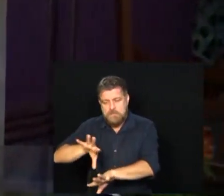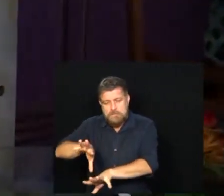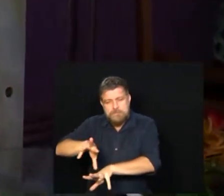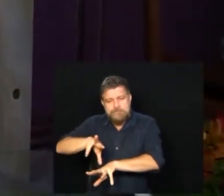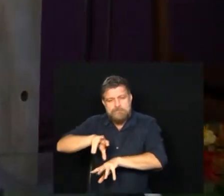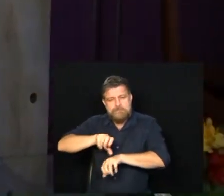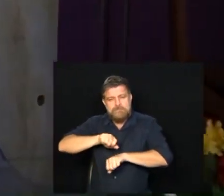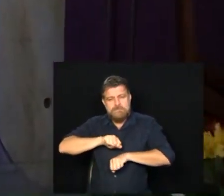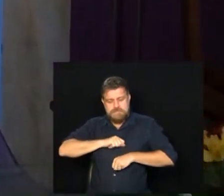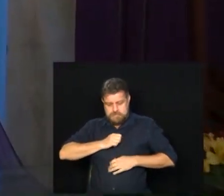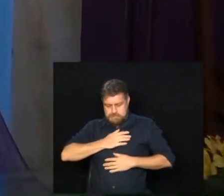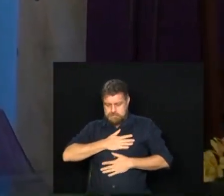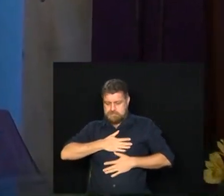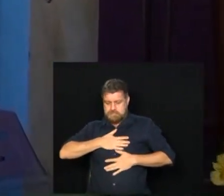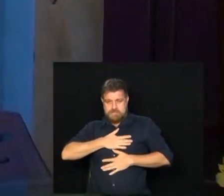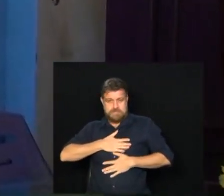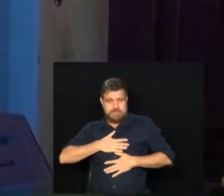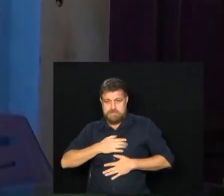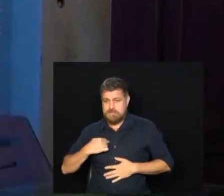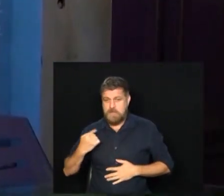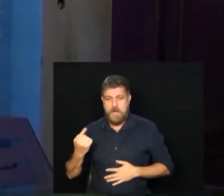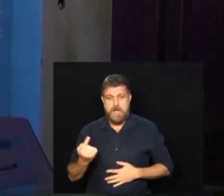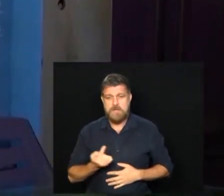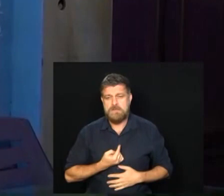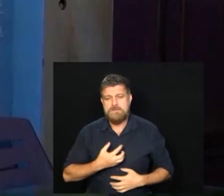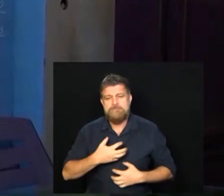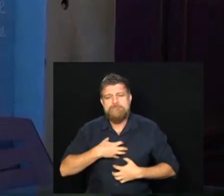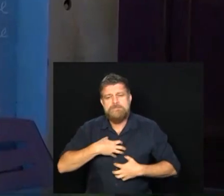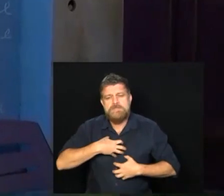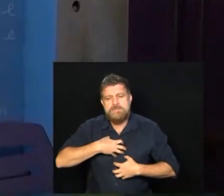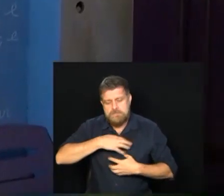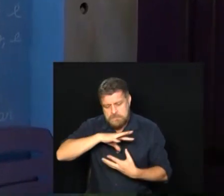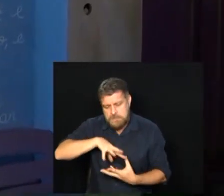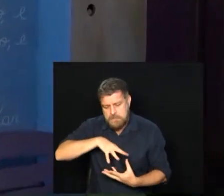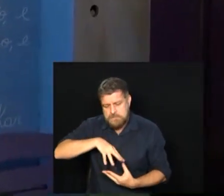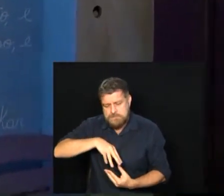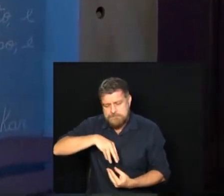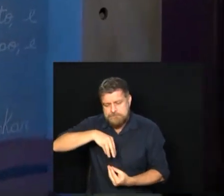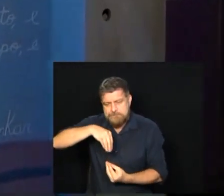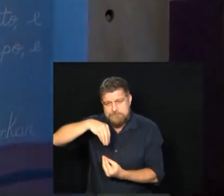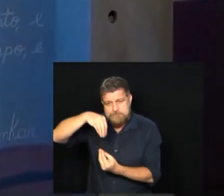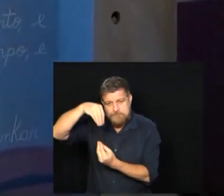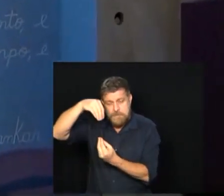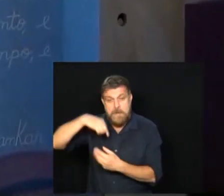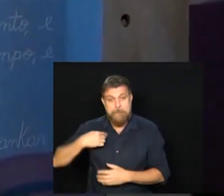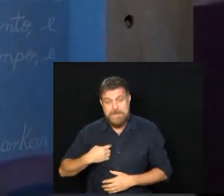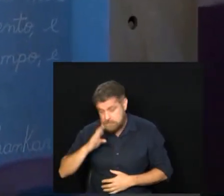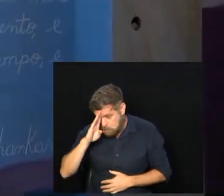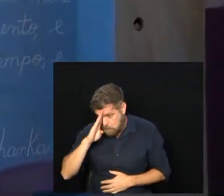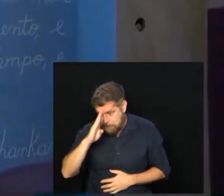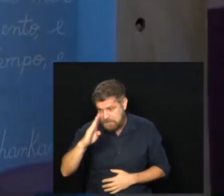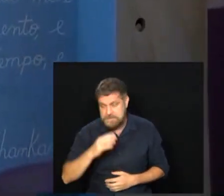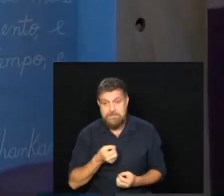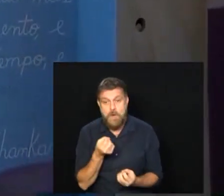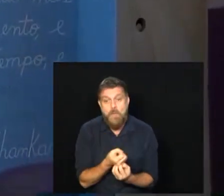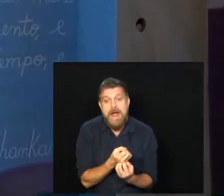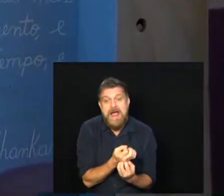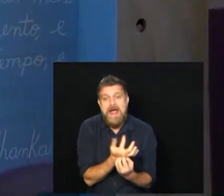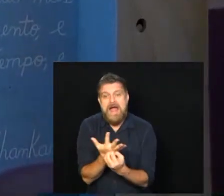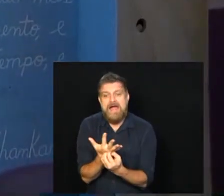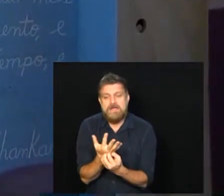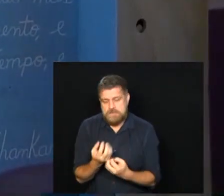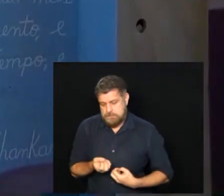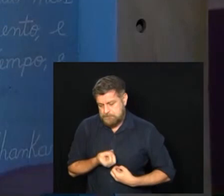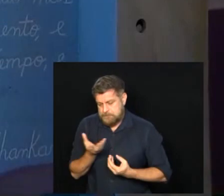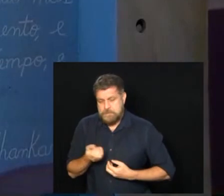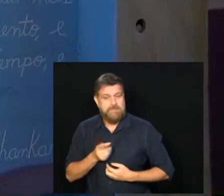Então, a gente, no máximo, nós somos espiritualistas, mas a expressão principal é artística.